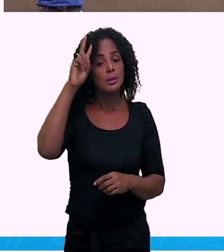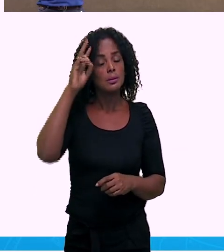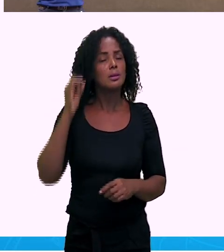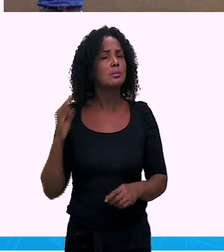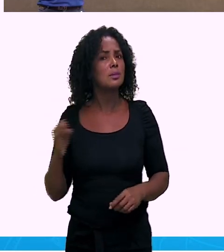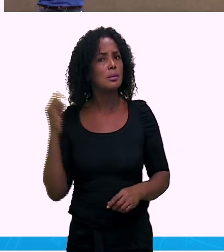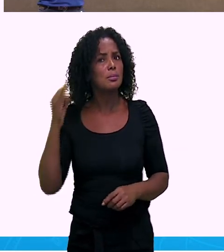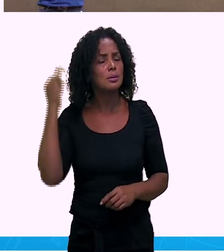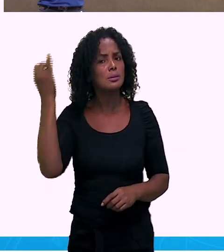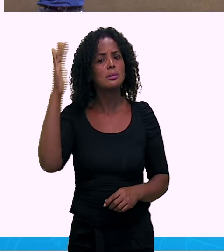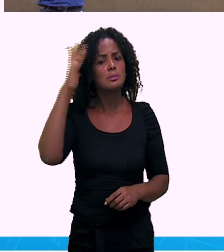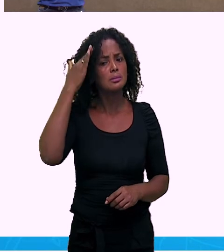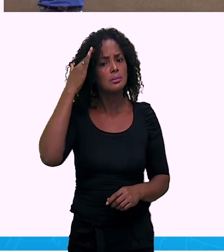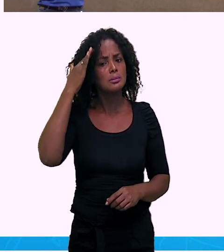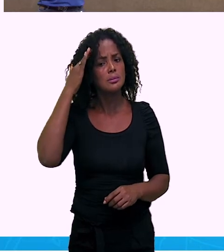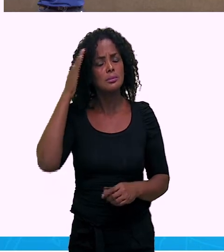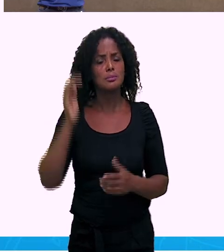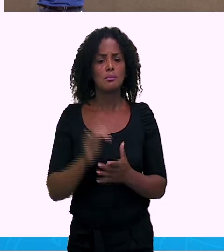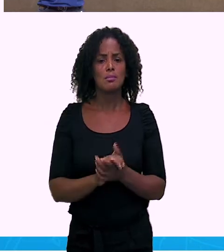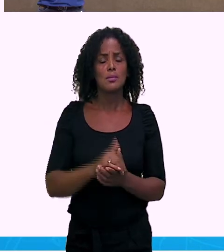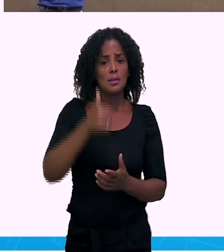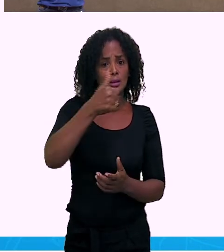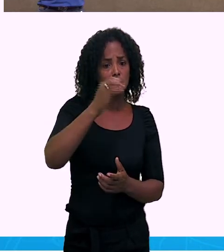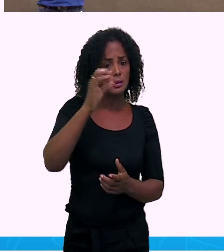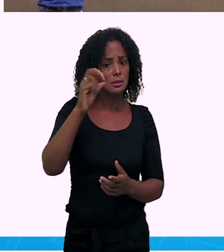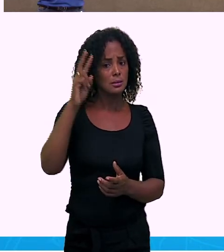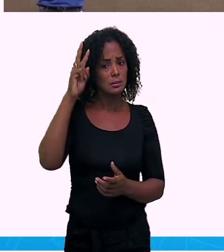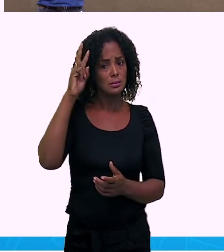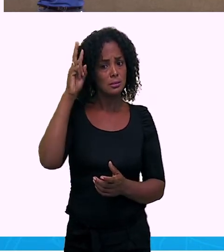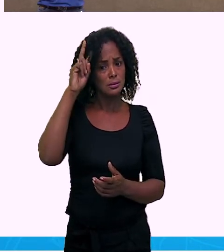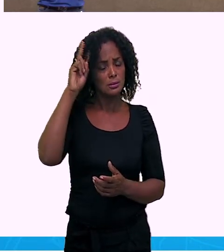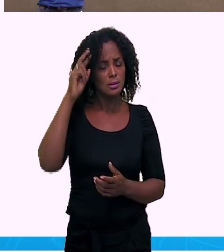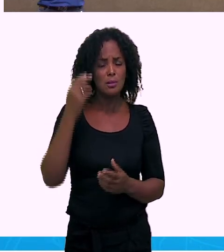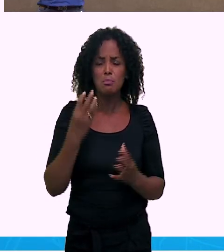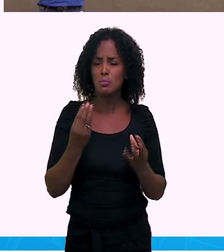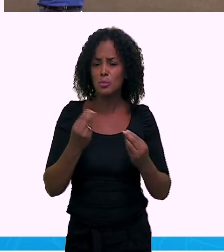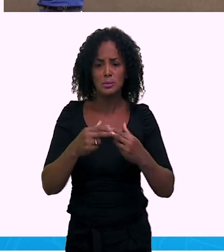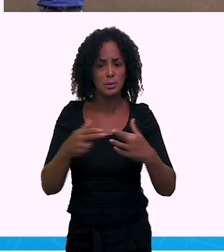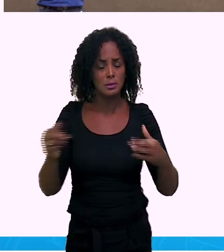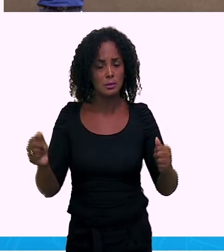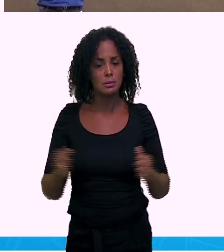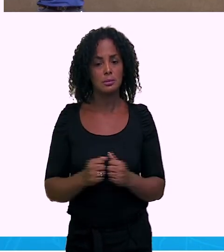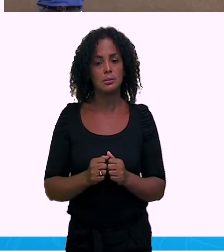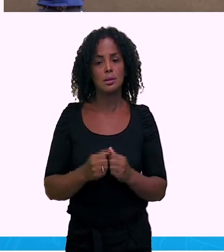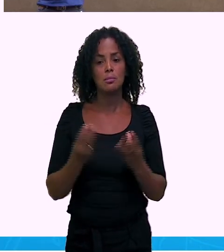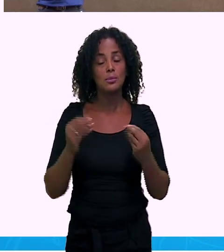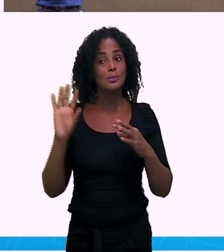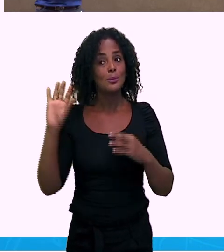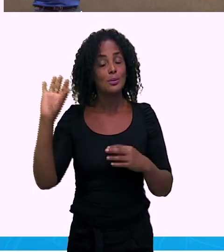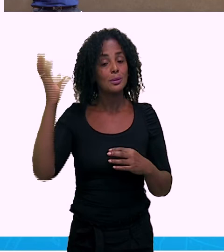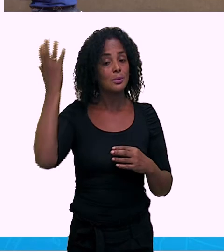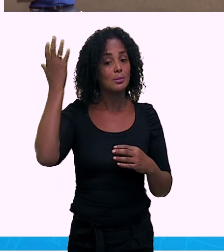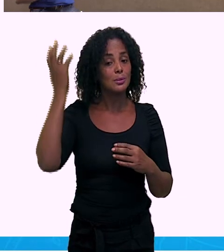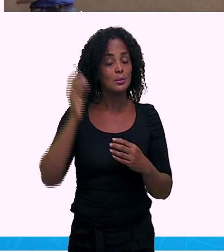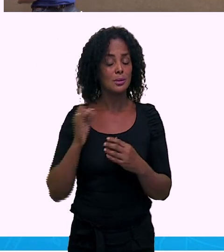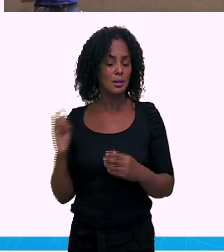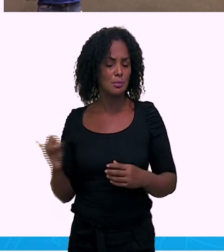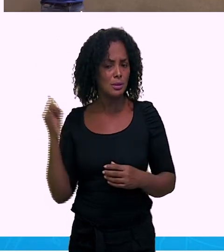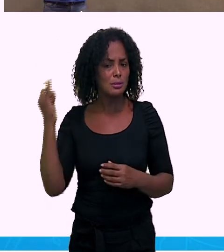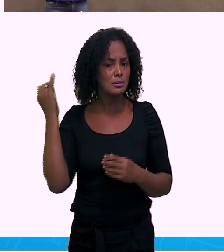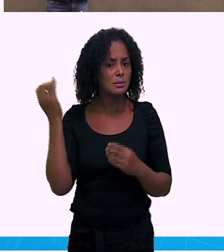porque 100 anos de história é muita coisa, muito acontecimento. Então é importante, principalmente